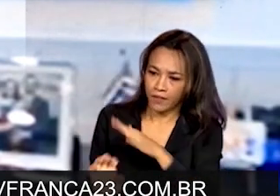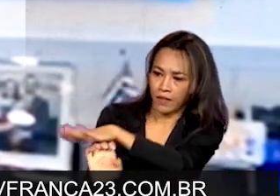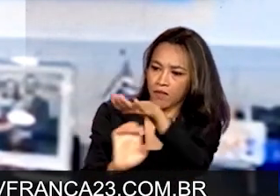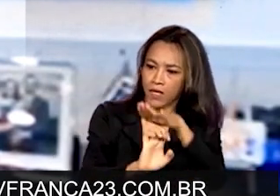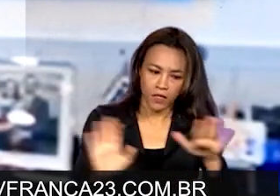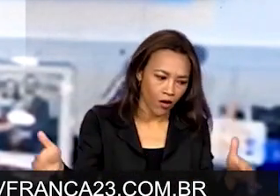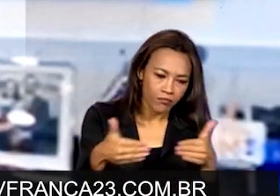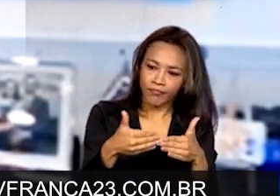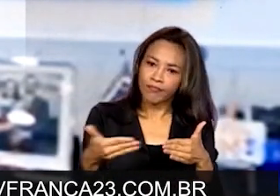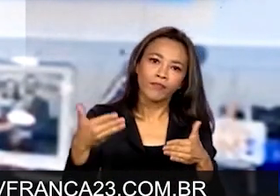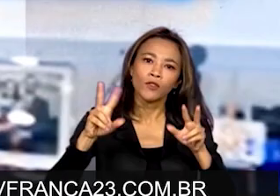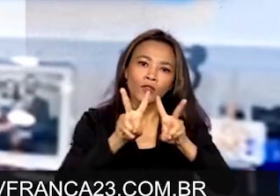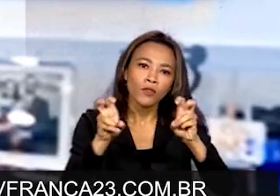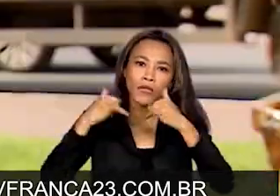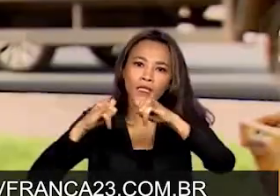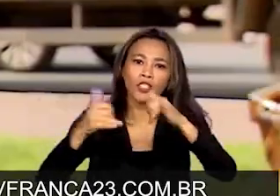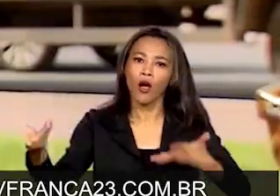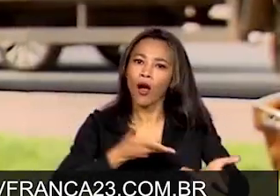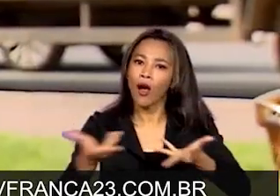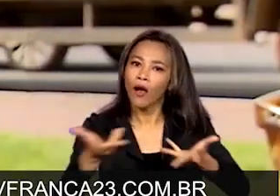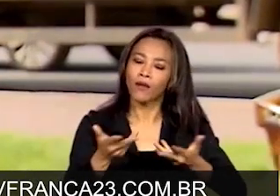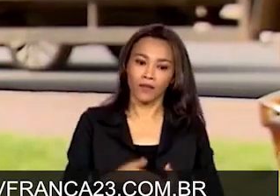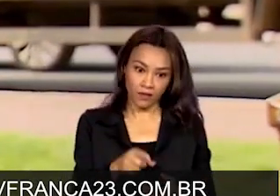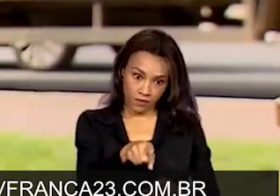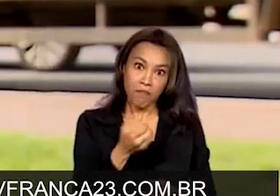a sua empresa de distribuição de energia elétrica. Se vindo para melhorar, será bem aceito.